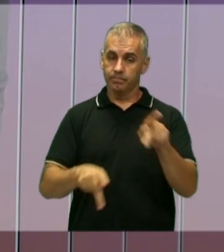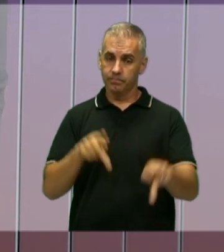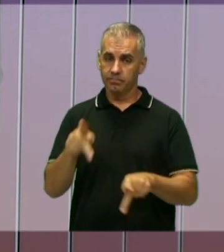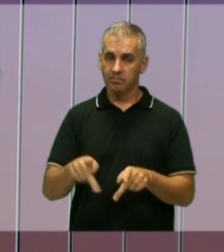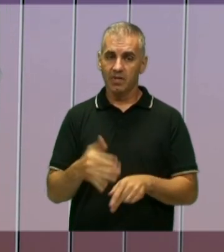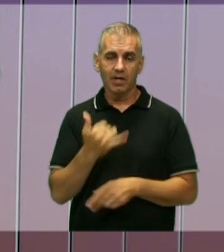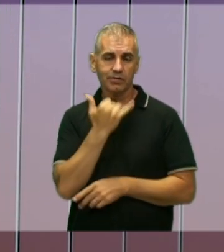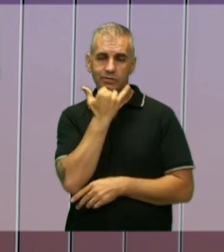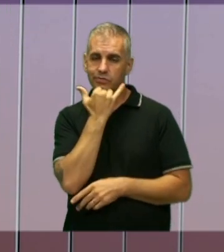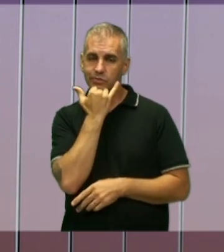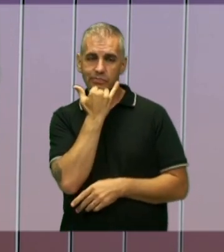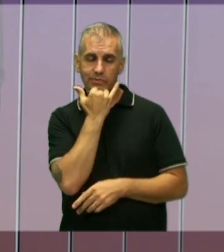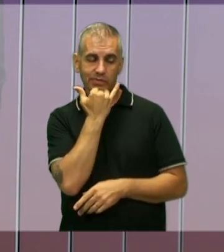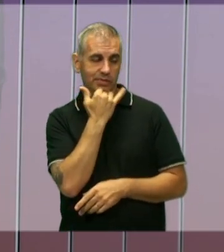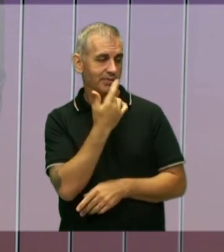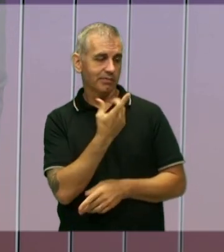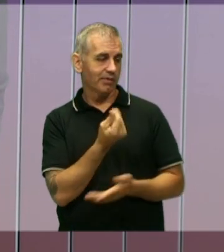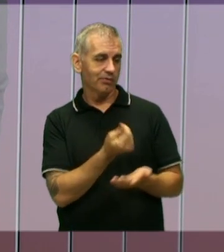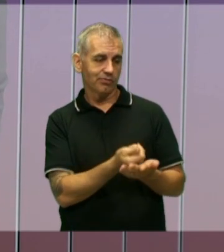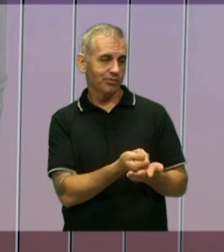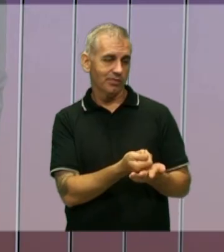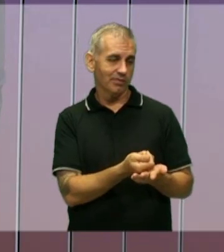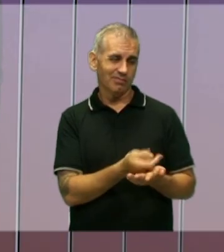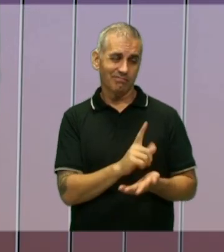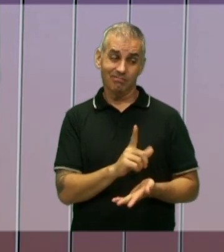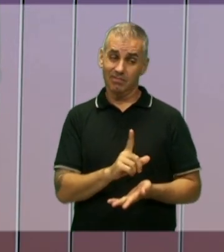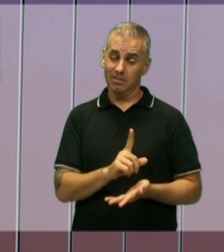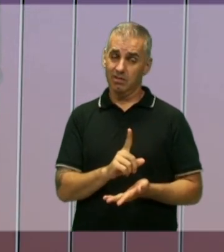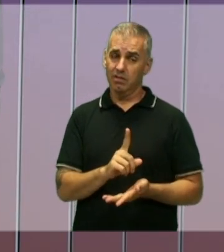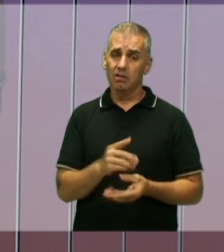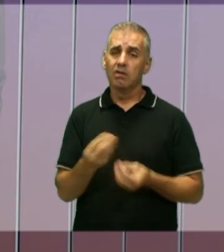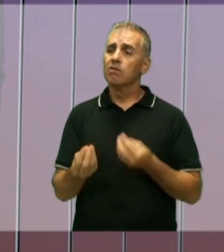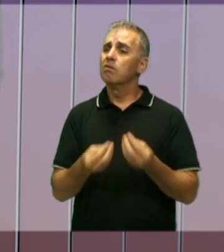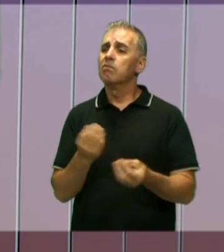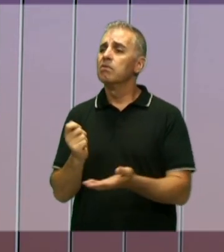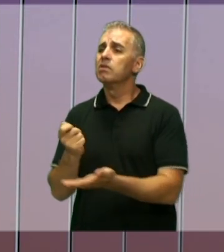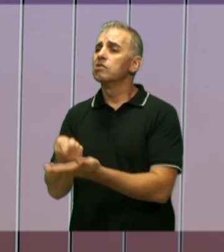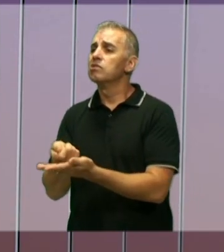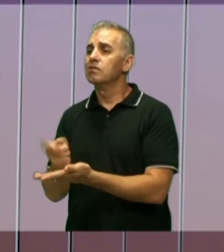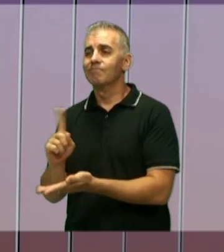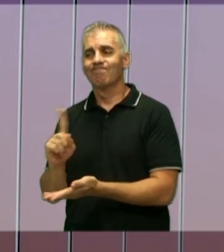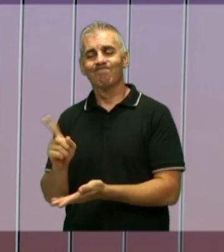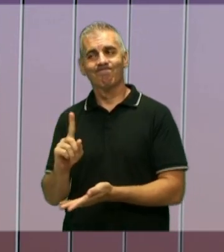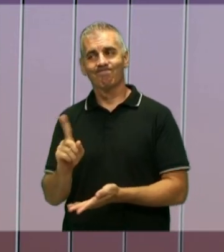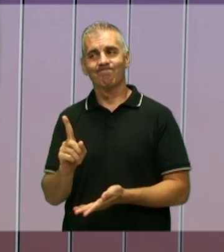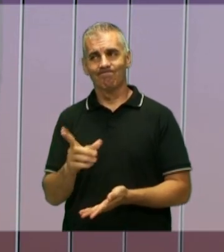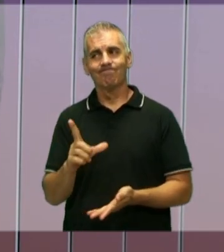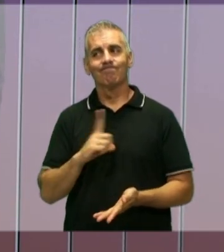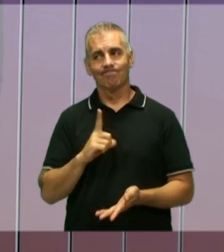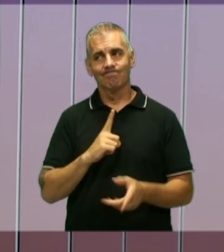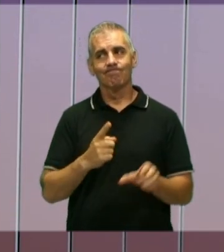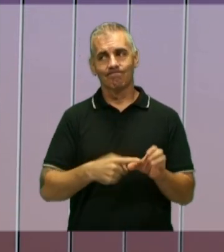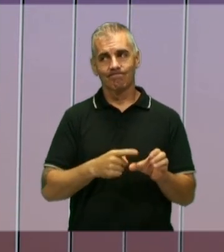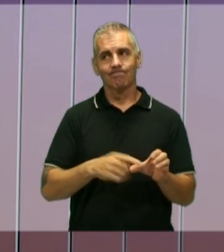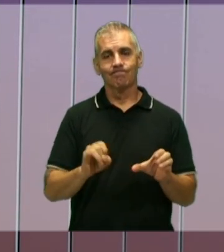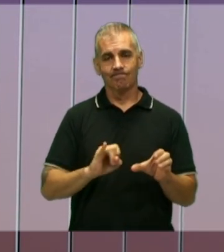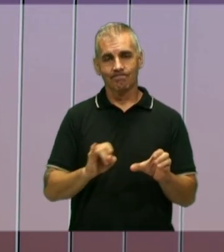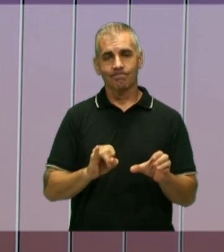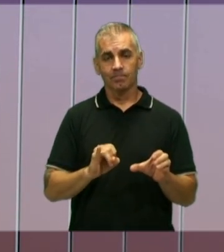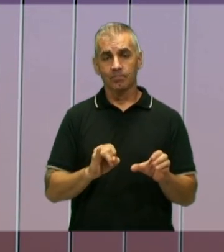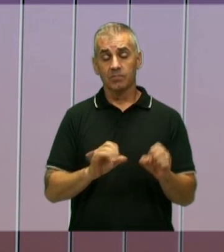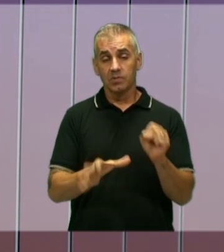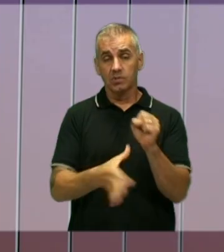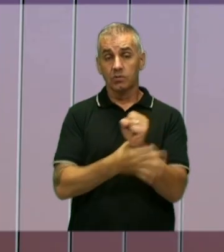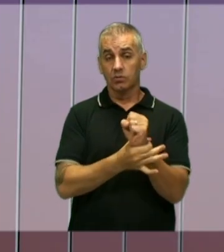de que não tem verba não dá para aplicar. A desculpa de que de onde é que a gente vai arrancar esse dinheiro também não dá. Hoje, dentro da segurança pública, por exemplo, nós